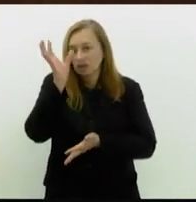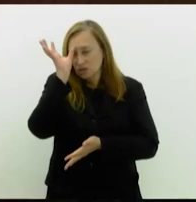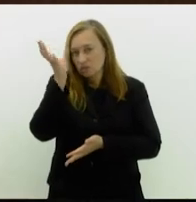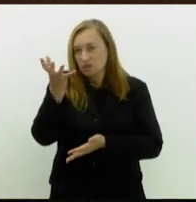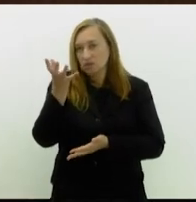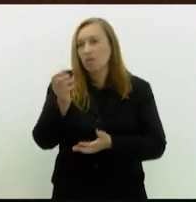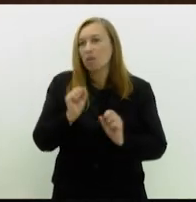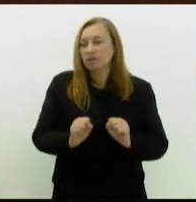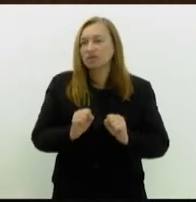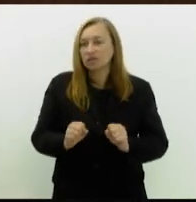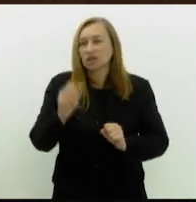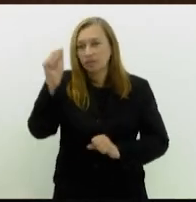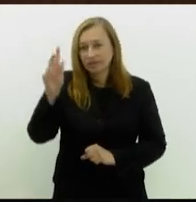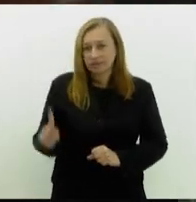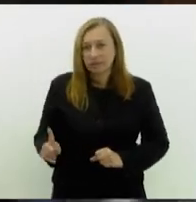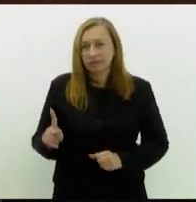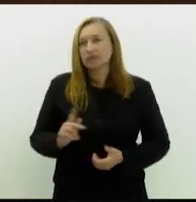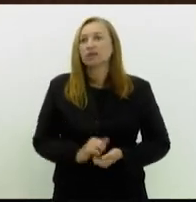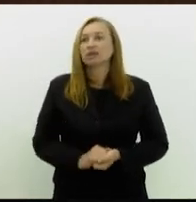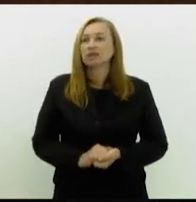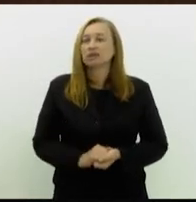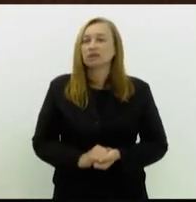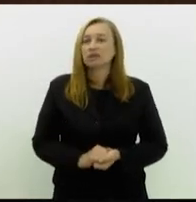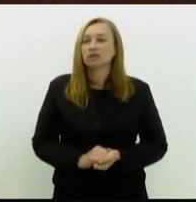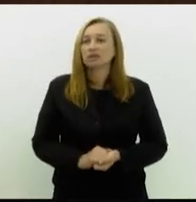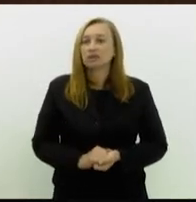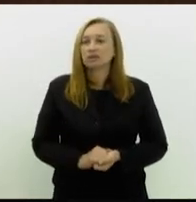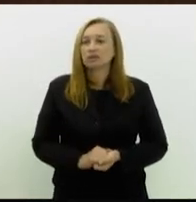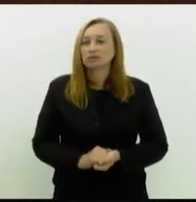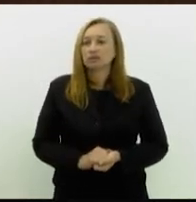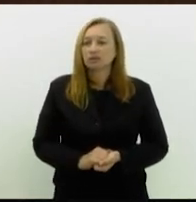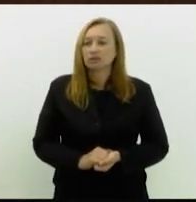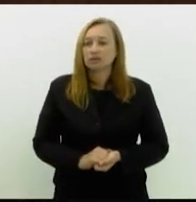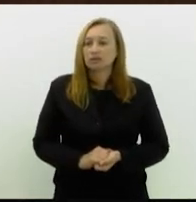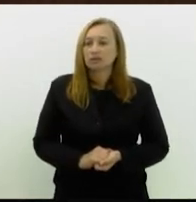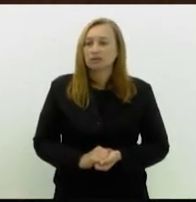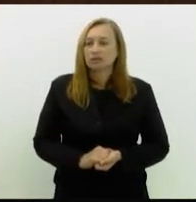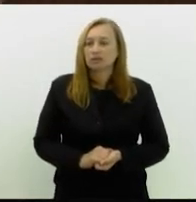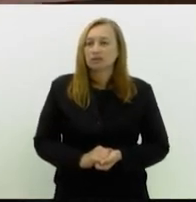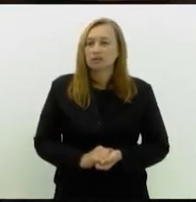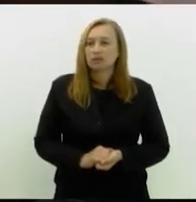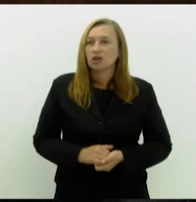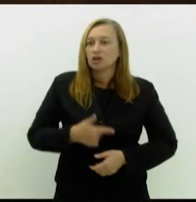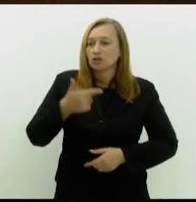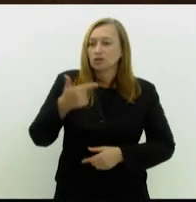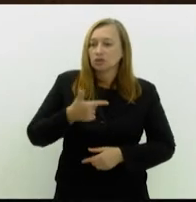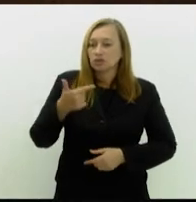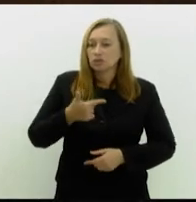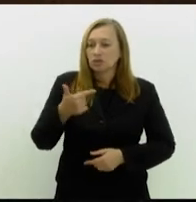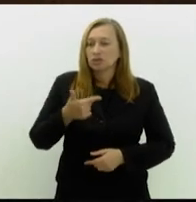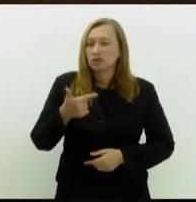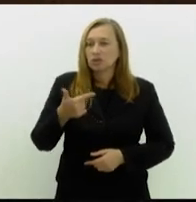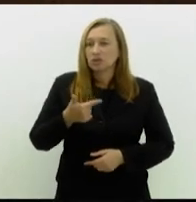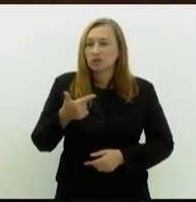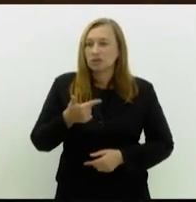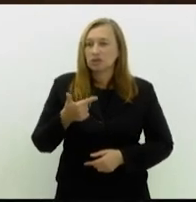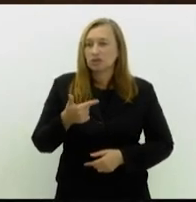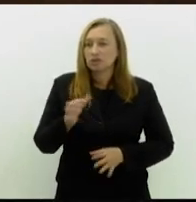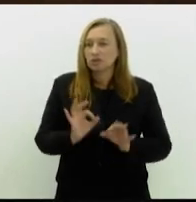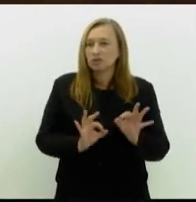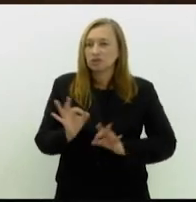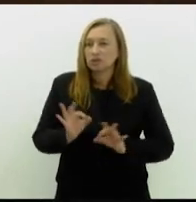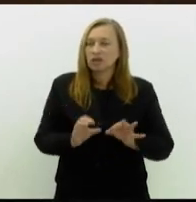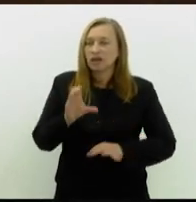Para poderem se aposentar e são partes ainda daquele programa do segundo programa que teve dos